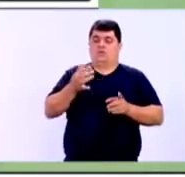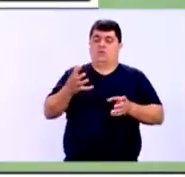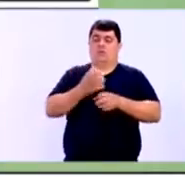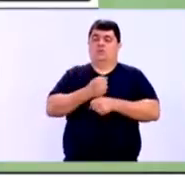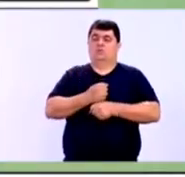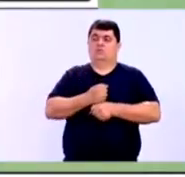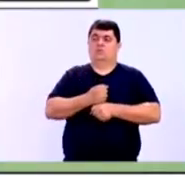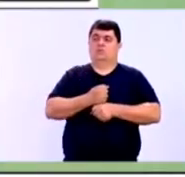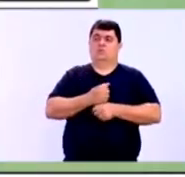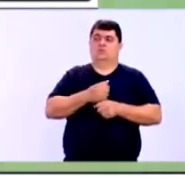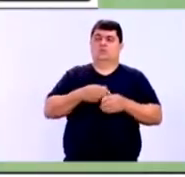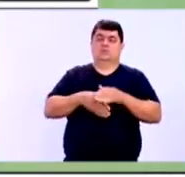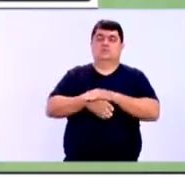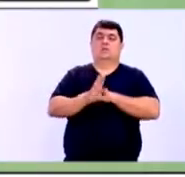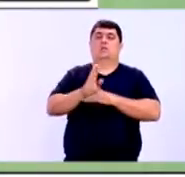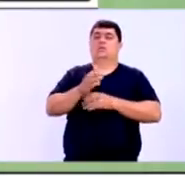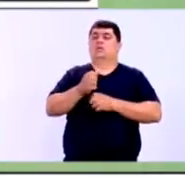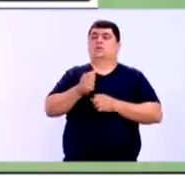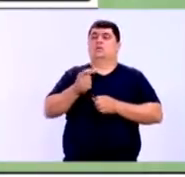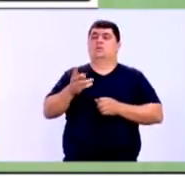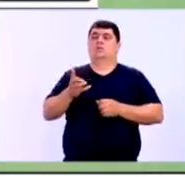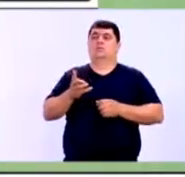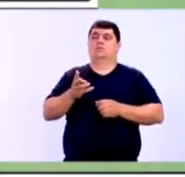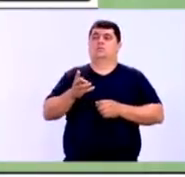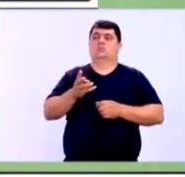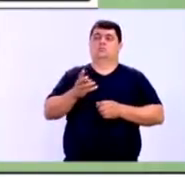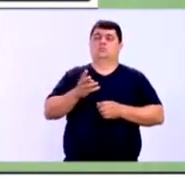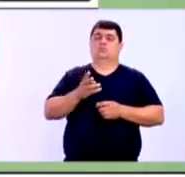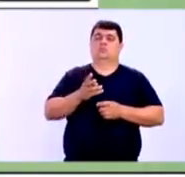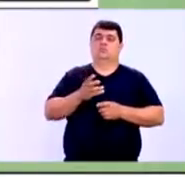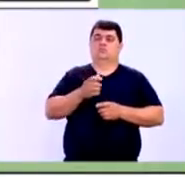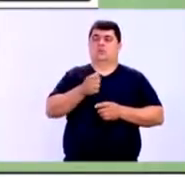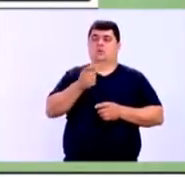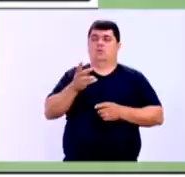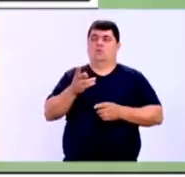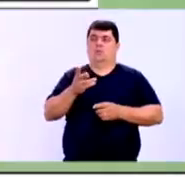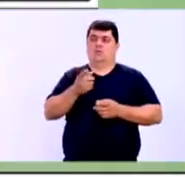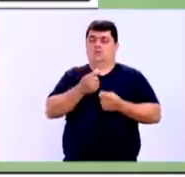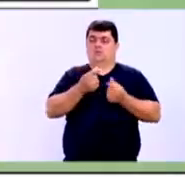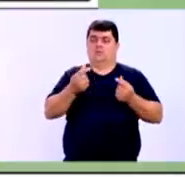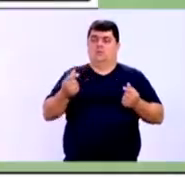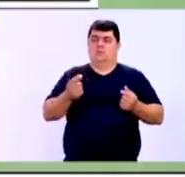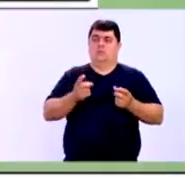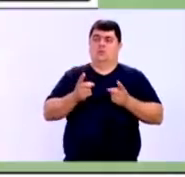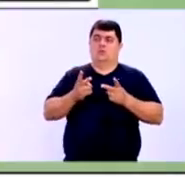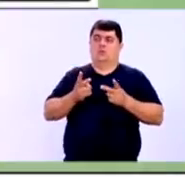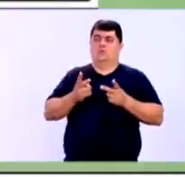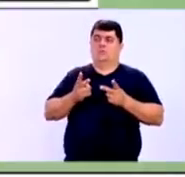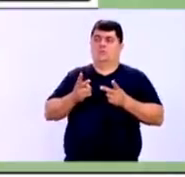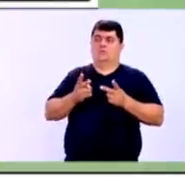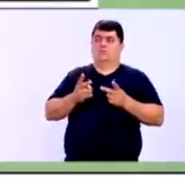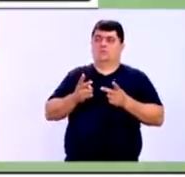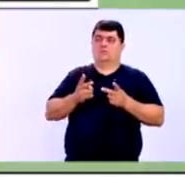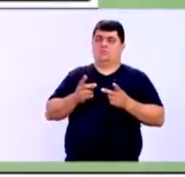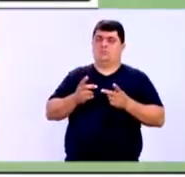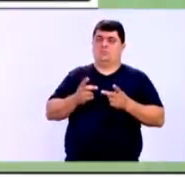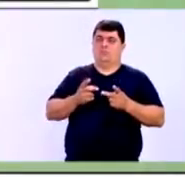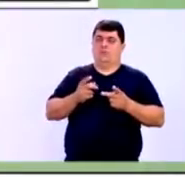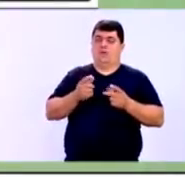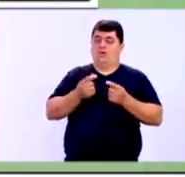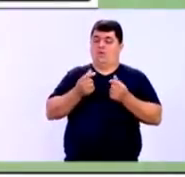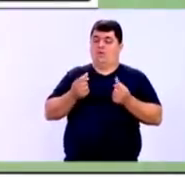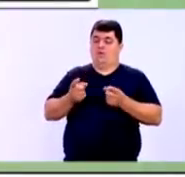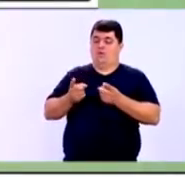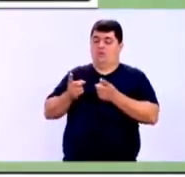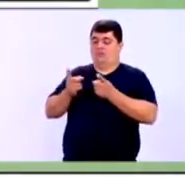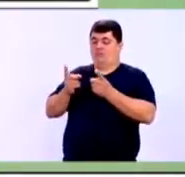Na saída, mesma coisa. Quantidade, o valor. Peraí, que valor é esse? A saída é o quê? É